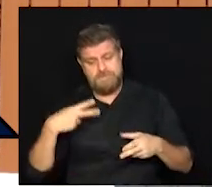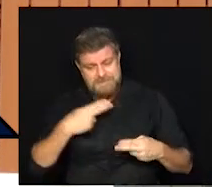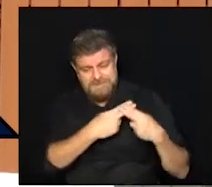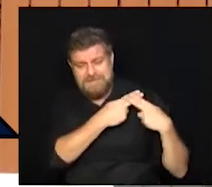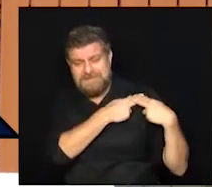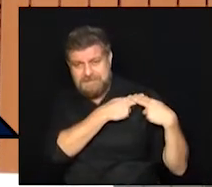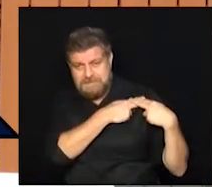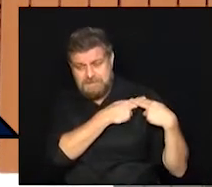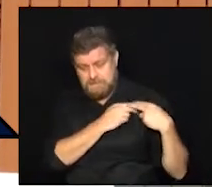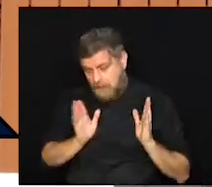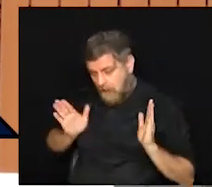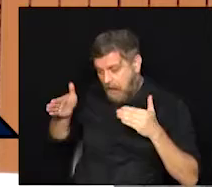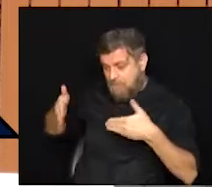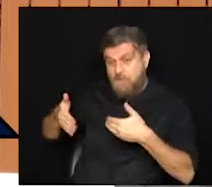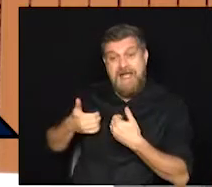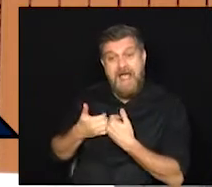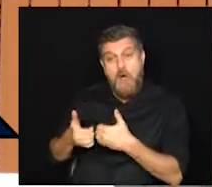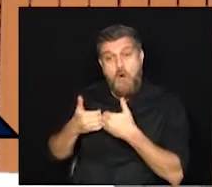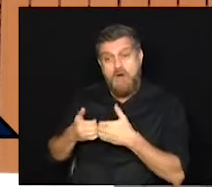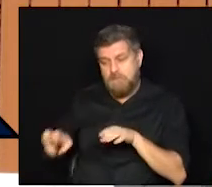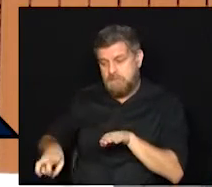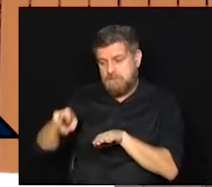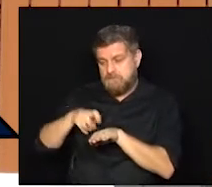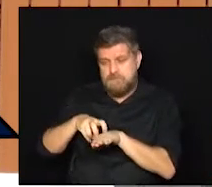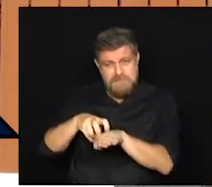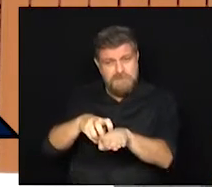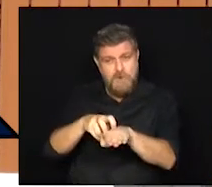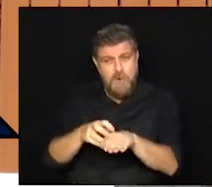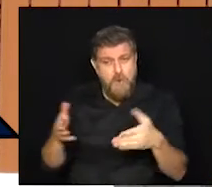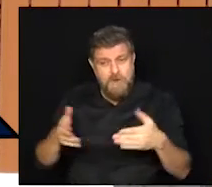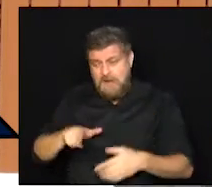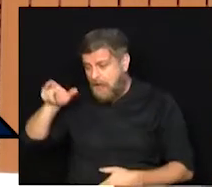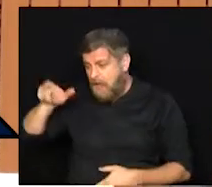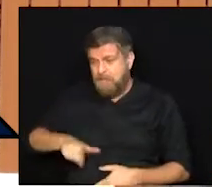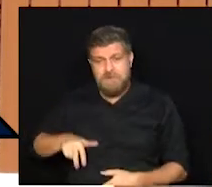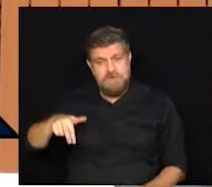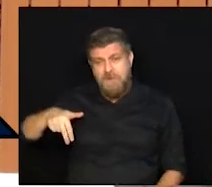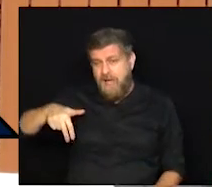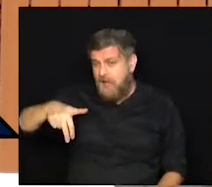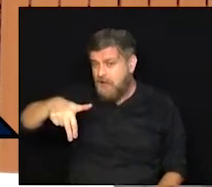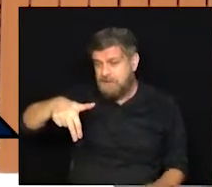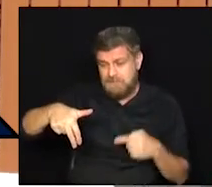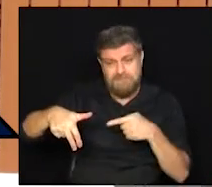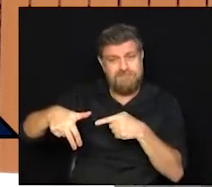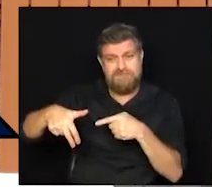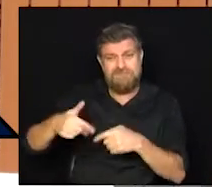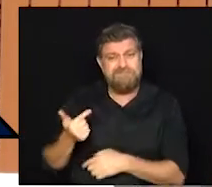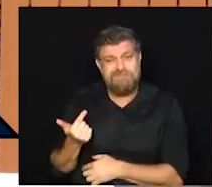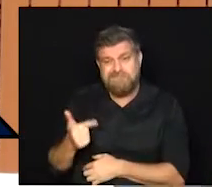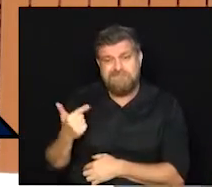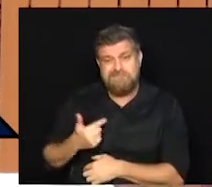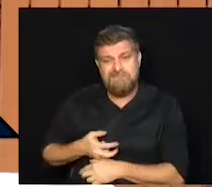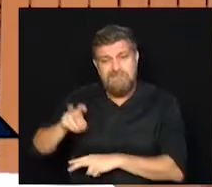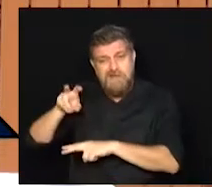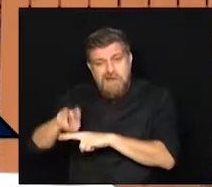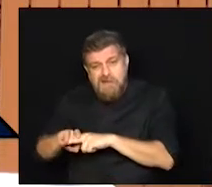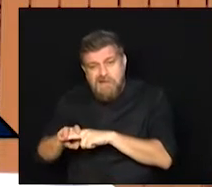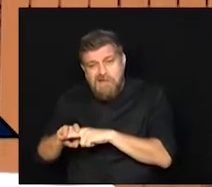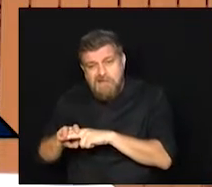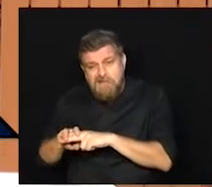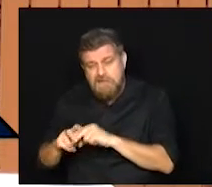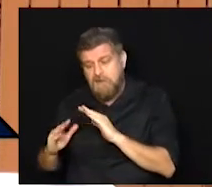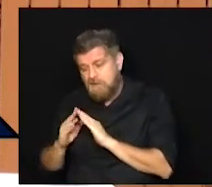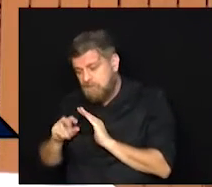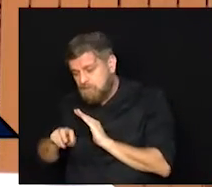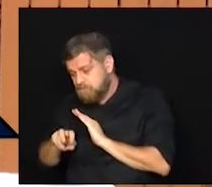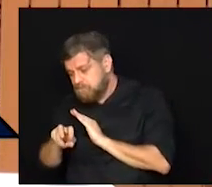disso aí, porque hoje tem pessoas que não estão andando, pessoas realmente que estão atrofiadas justamente porque